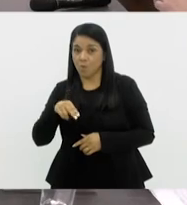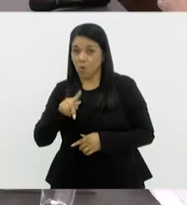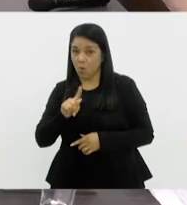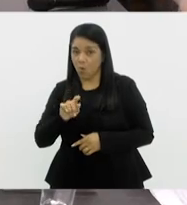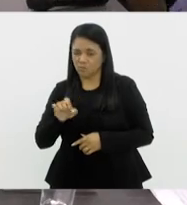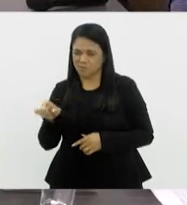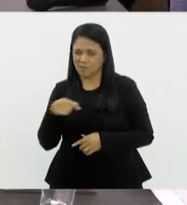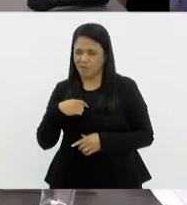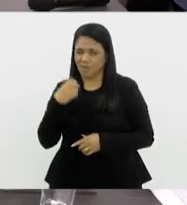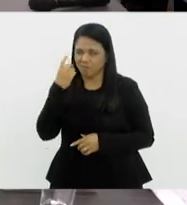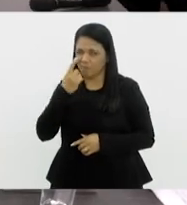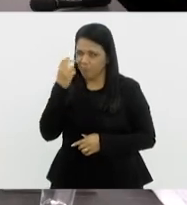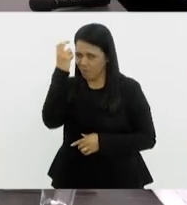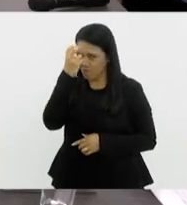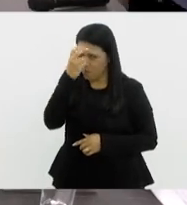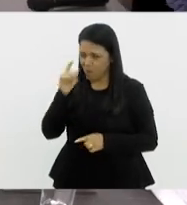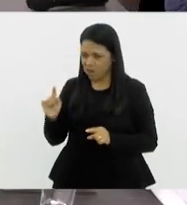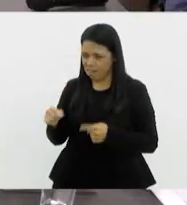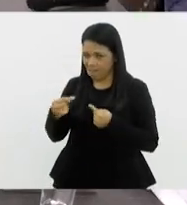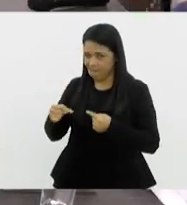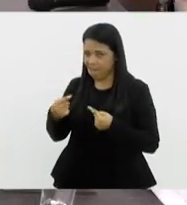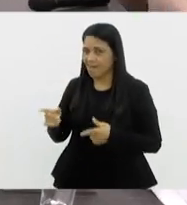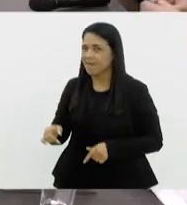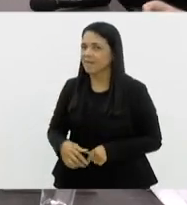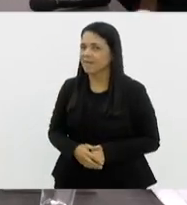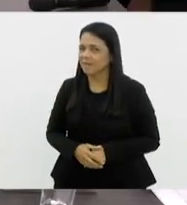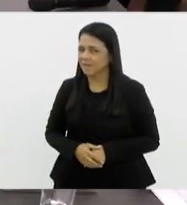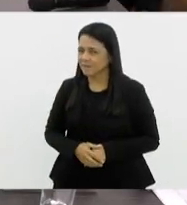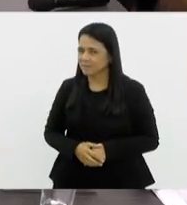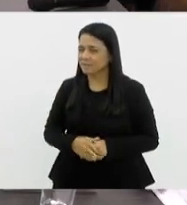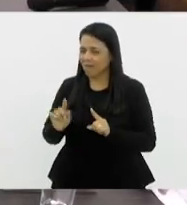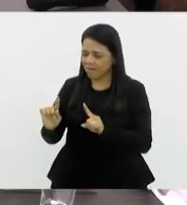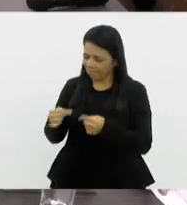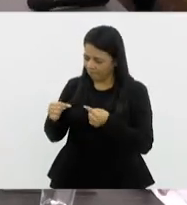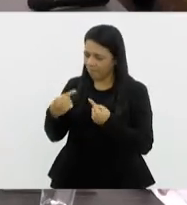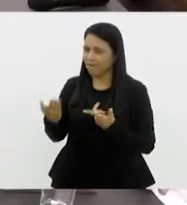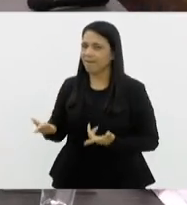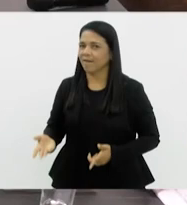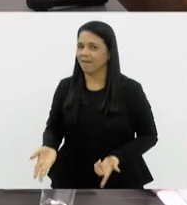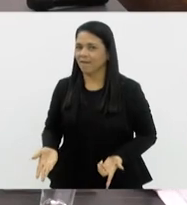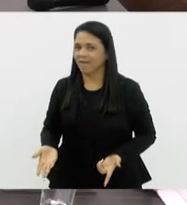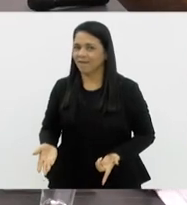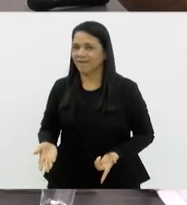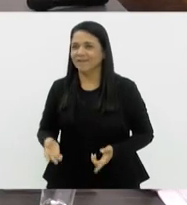aqui. Ela está sendo maledicente, entendeu?